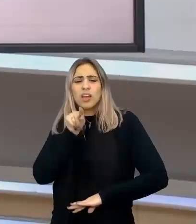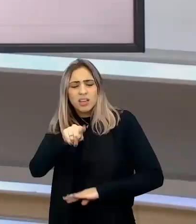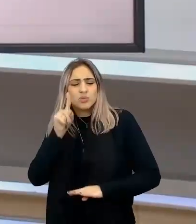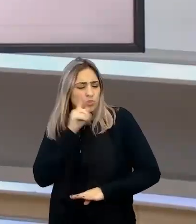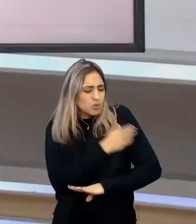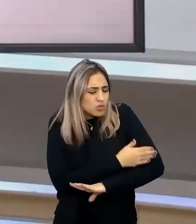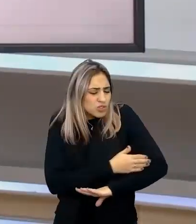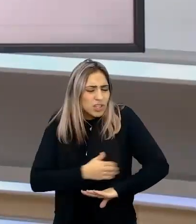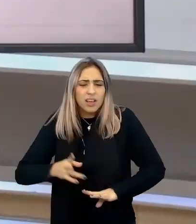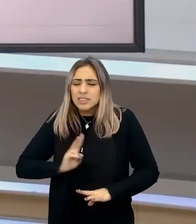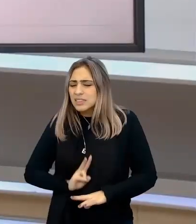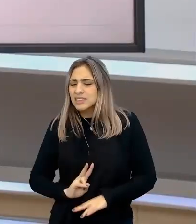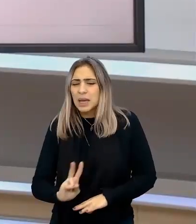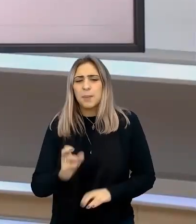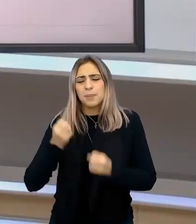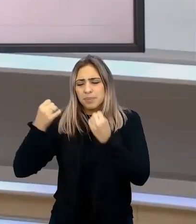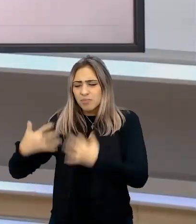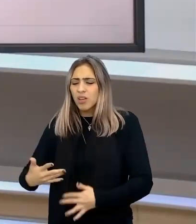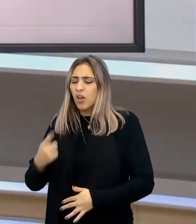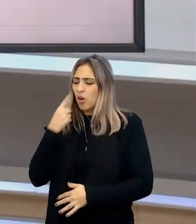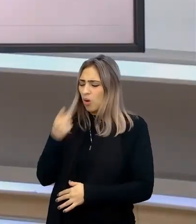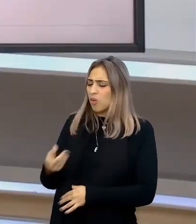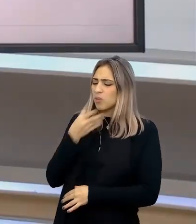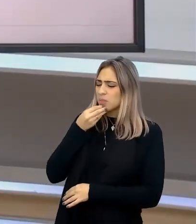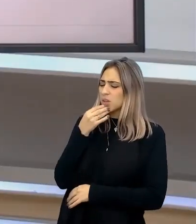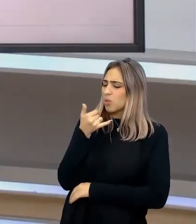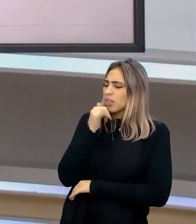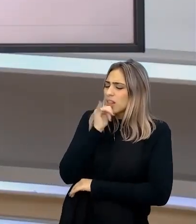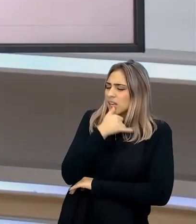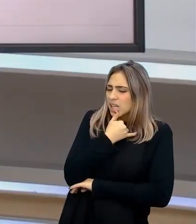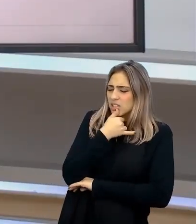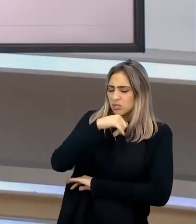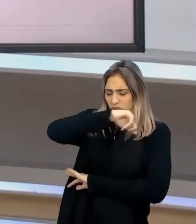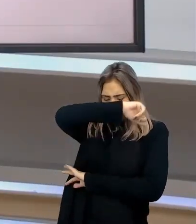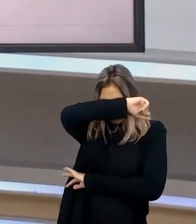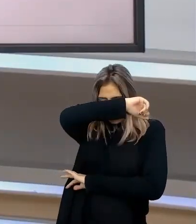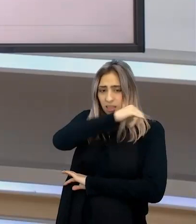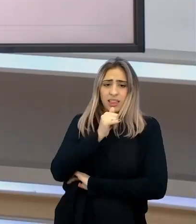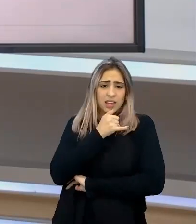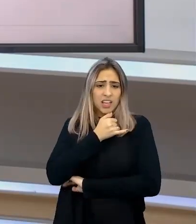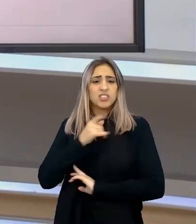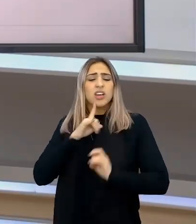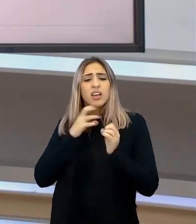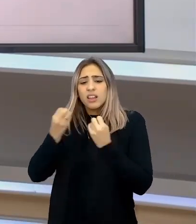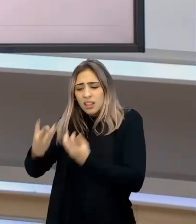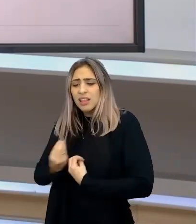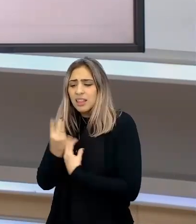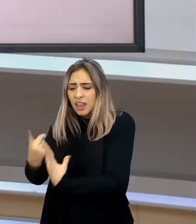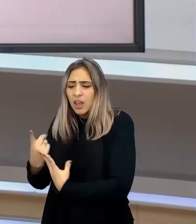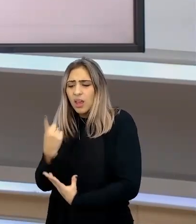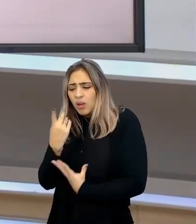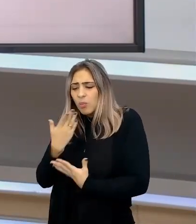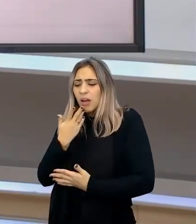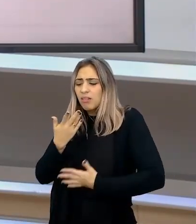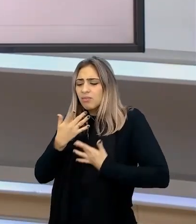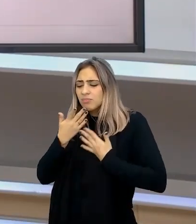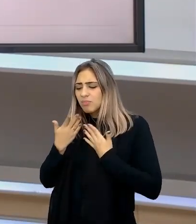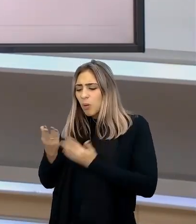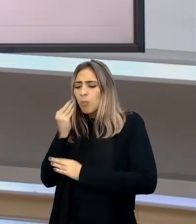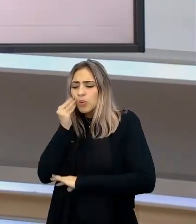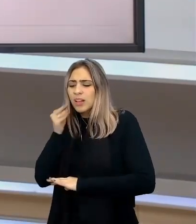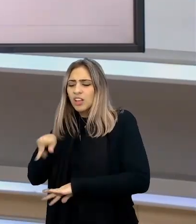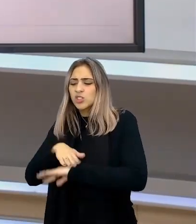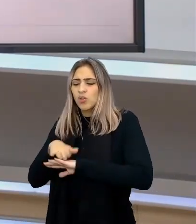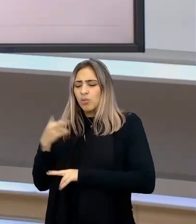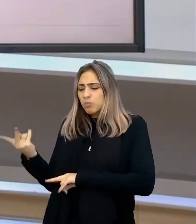dia a dia. Na sala de aula, viu um menino cabisbaixo e uma menina cabisbaixa? Dê a mesma chance para ambos se expressarem.